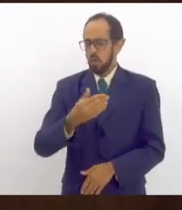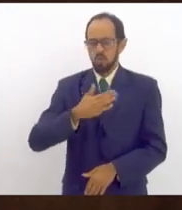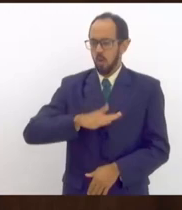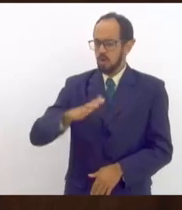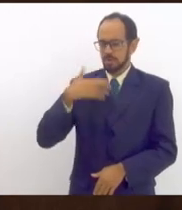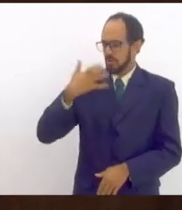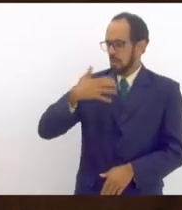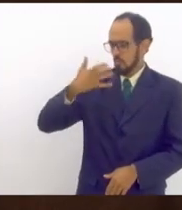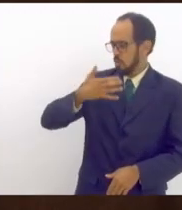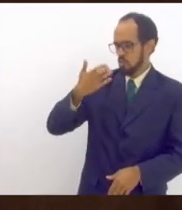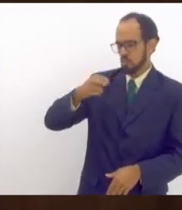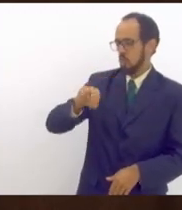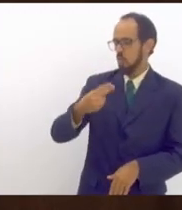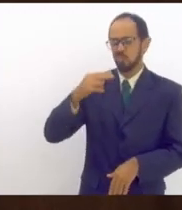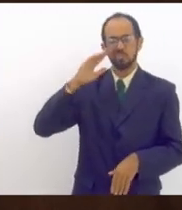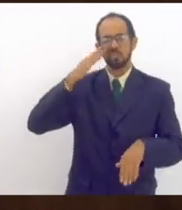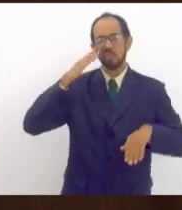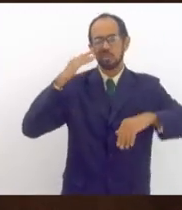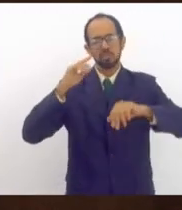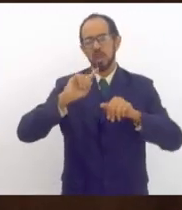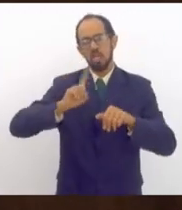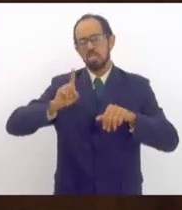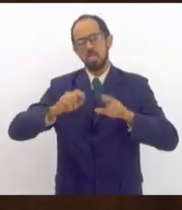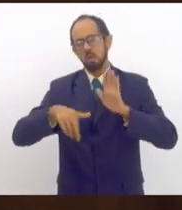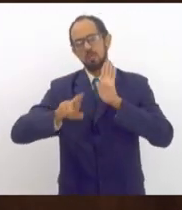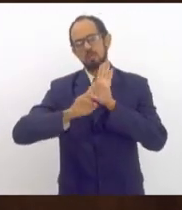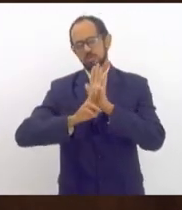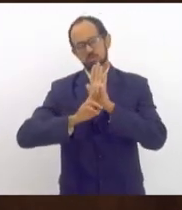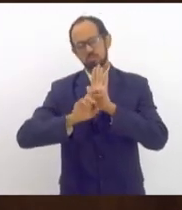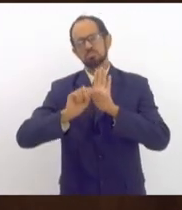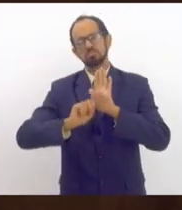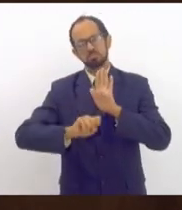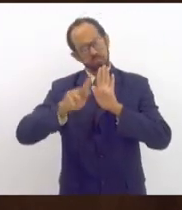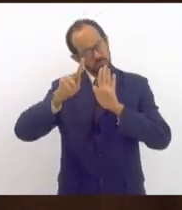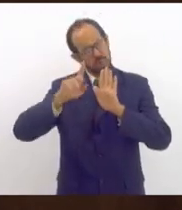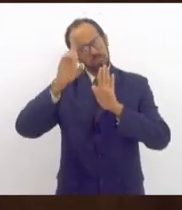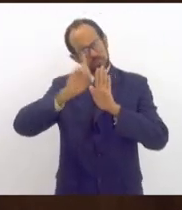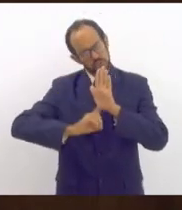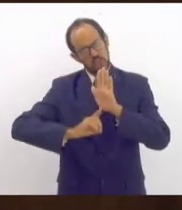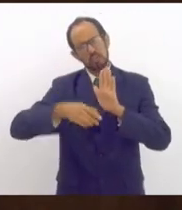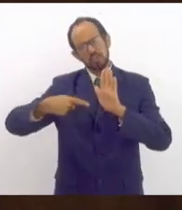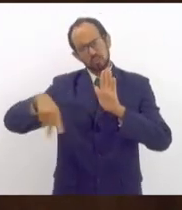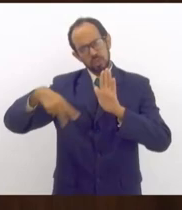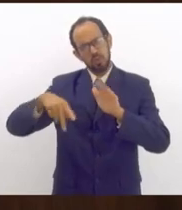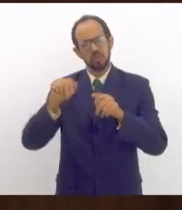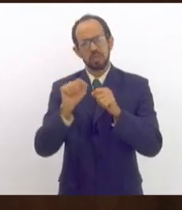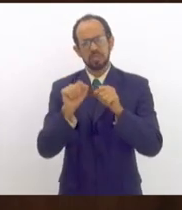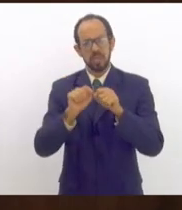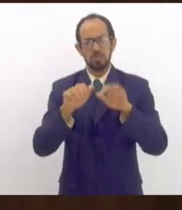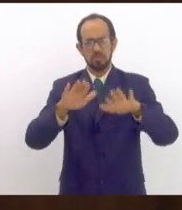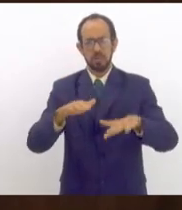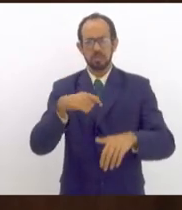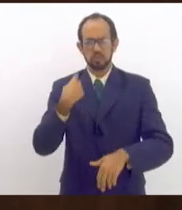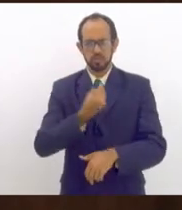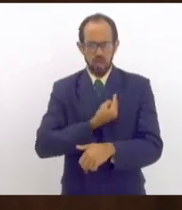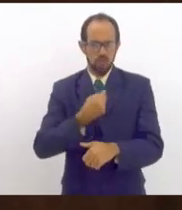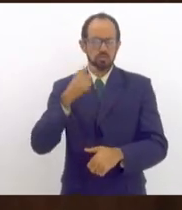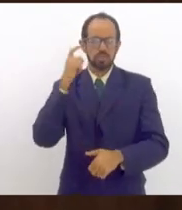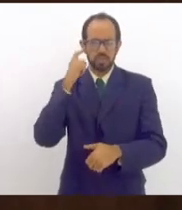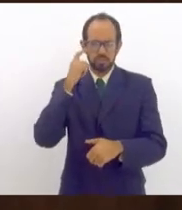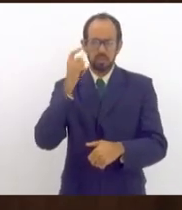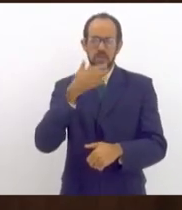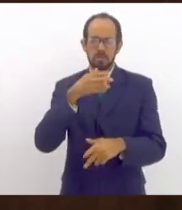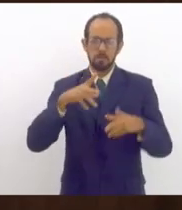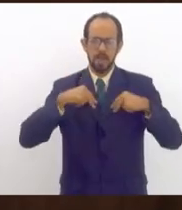quem entende que ela não representa tem todo direito de fazer nós achamos que a Ludmila merece essa